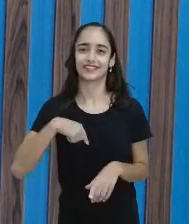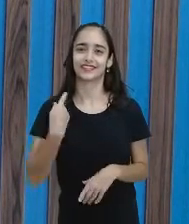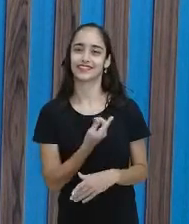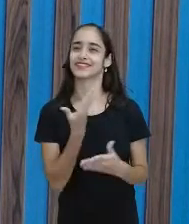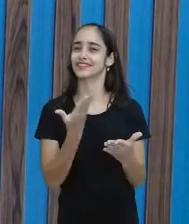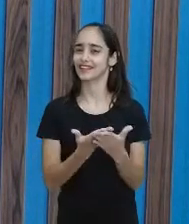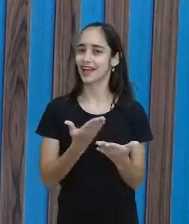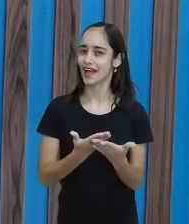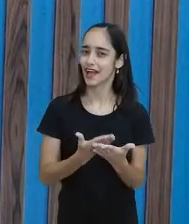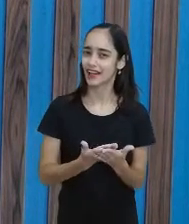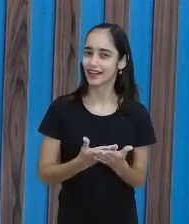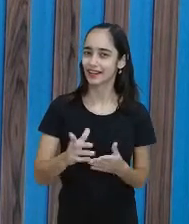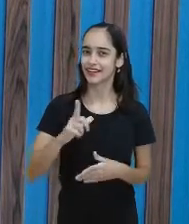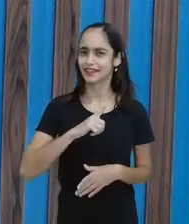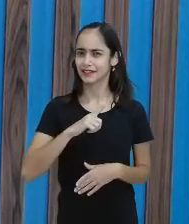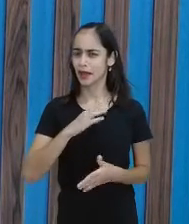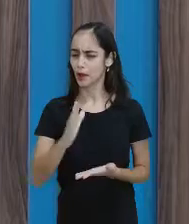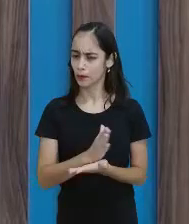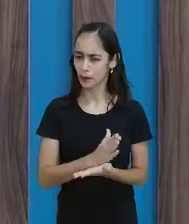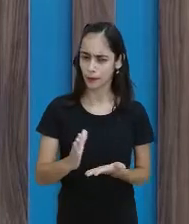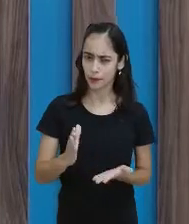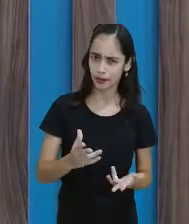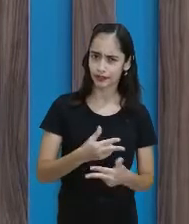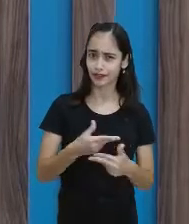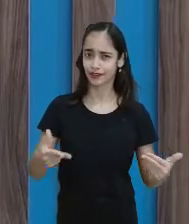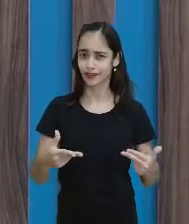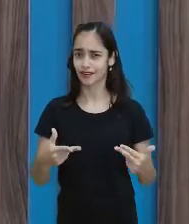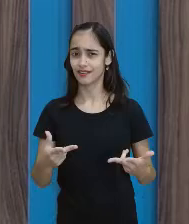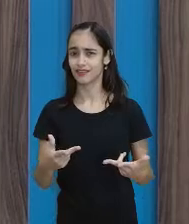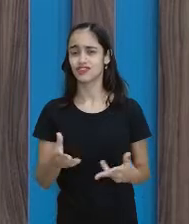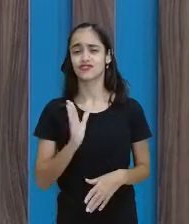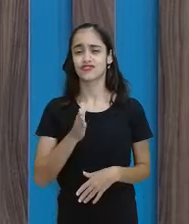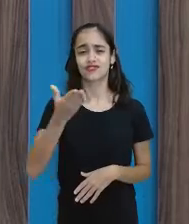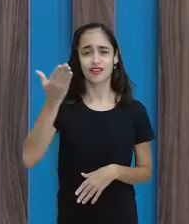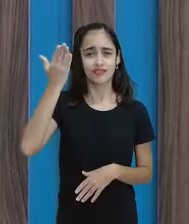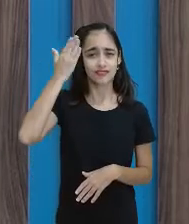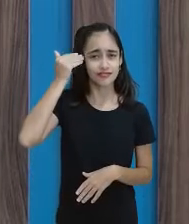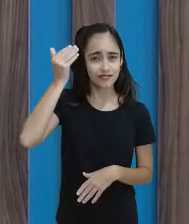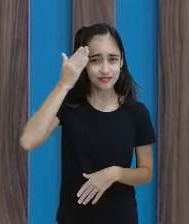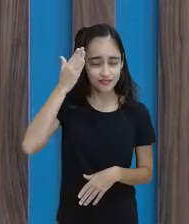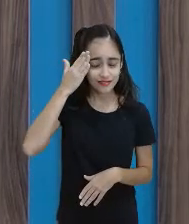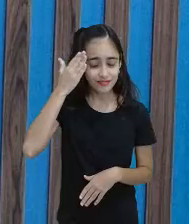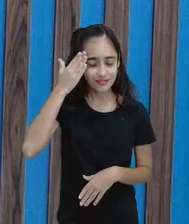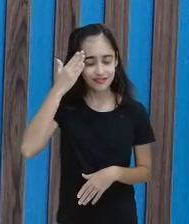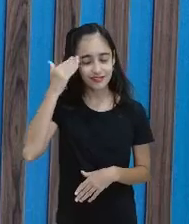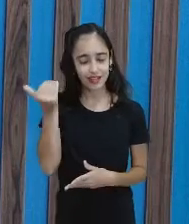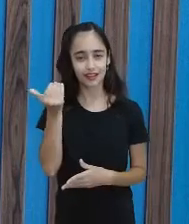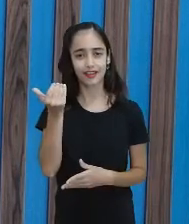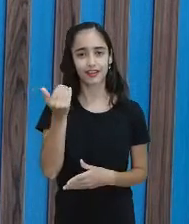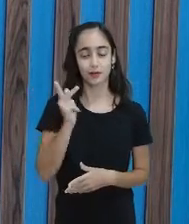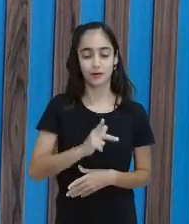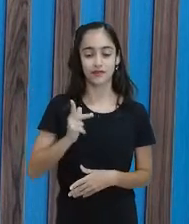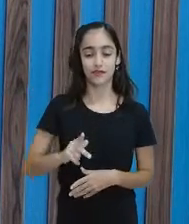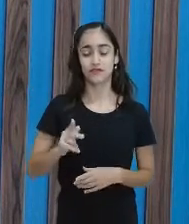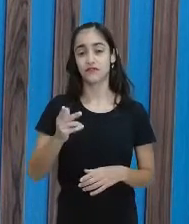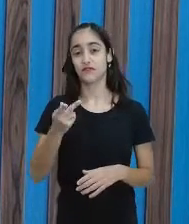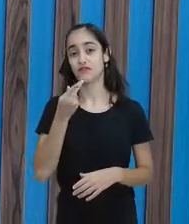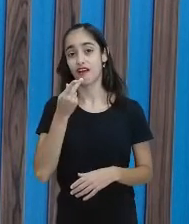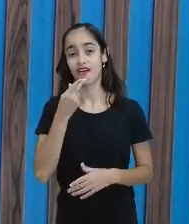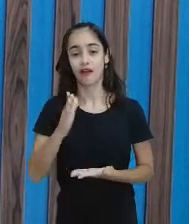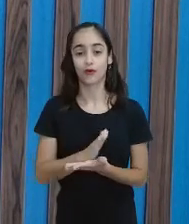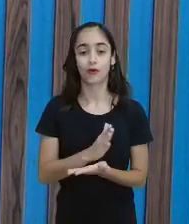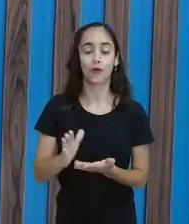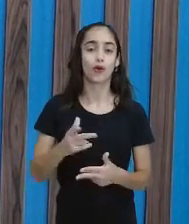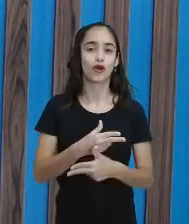vai puxar para matemática, que eu já tô ciente, já sei, mas daqui a pouco a gente chega lá. Então, ó, como eu sempre